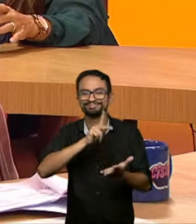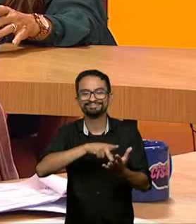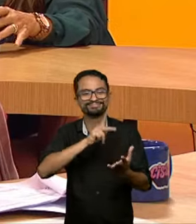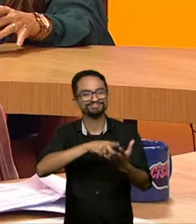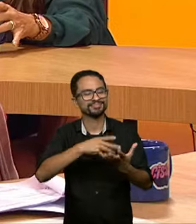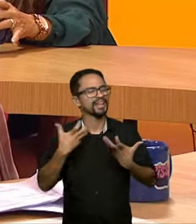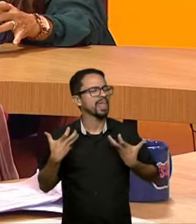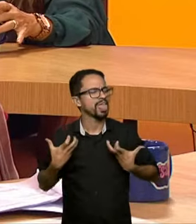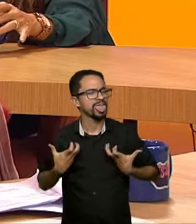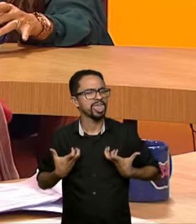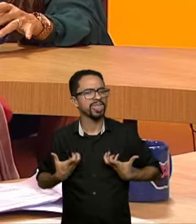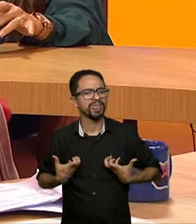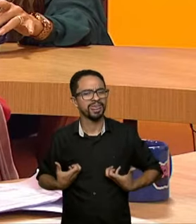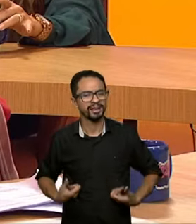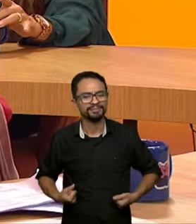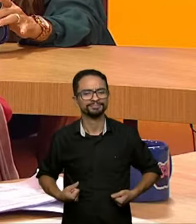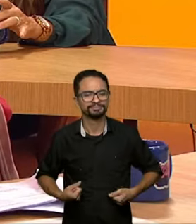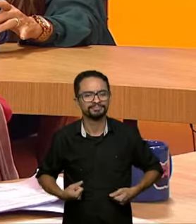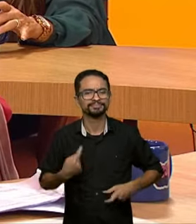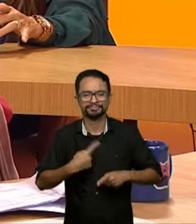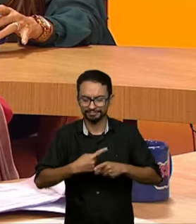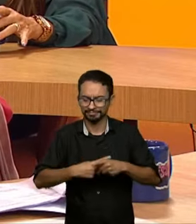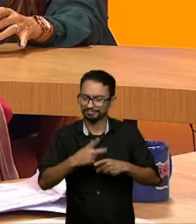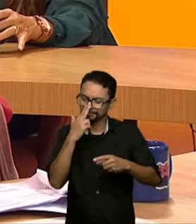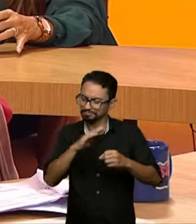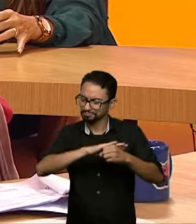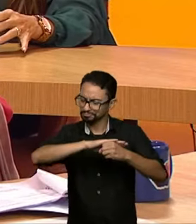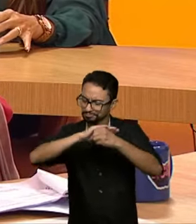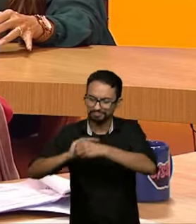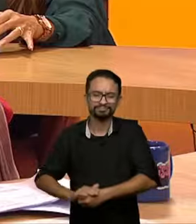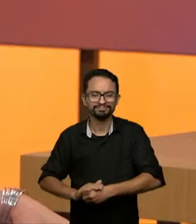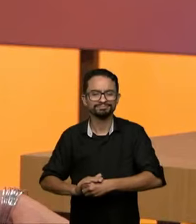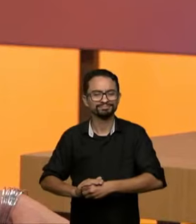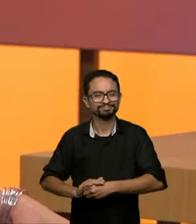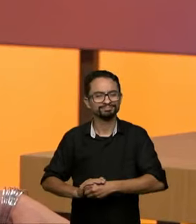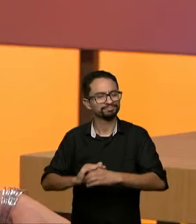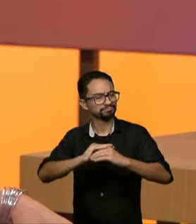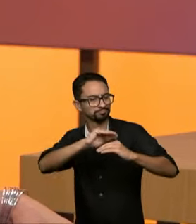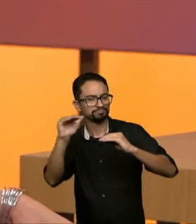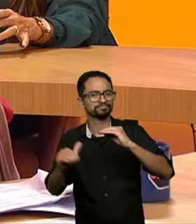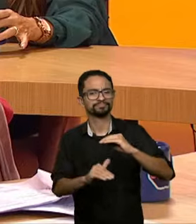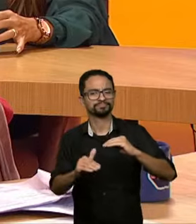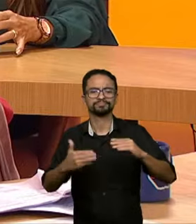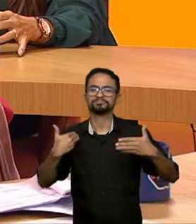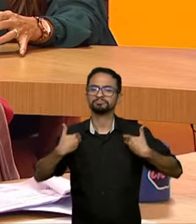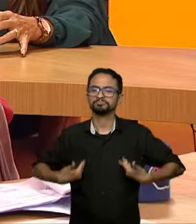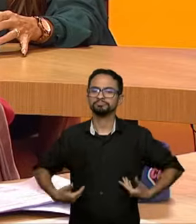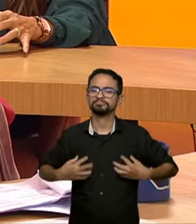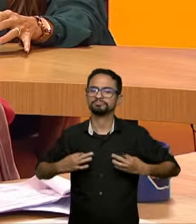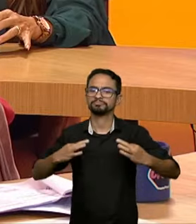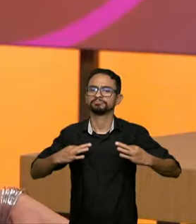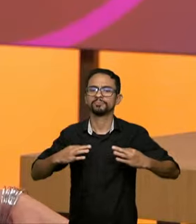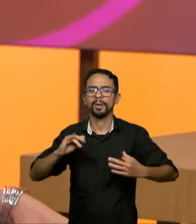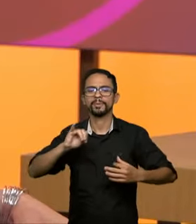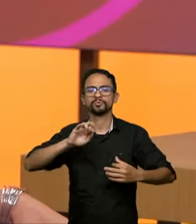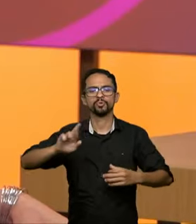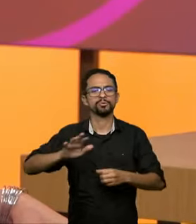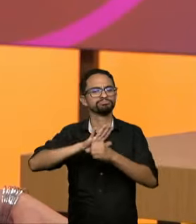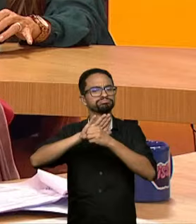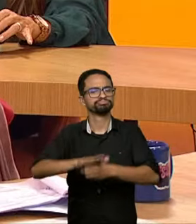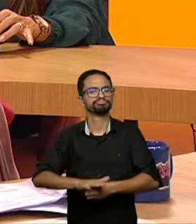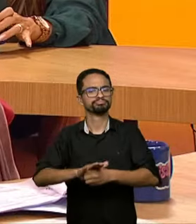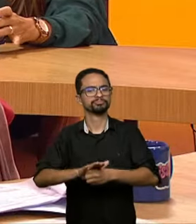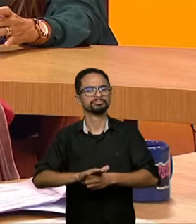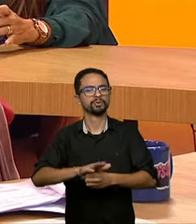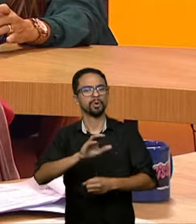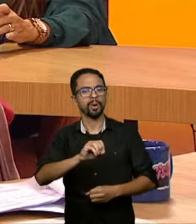exausta. Eu estava me sacaneando. É, claro. Que eu estava vestindo a camisa do opressor. Exatamente. Né? Não só para